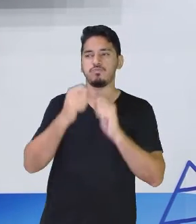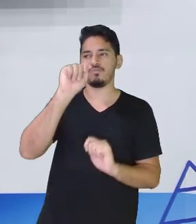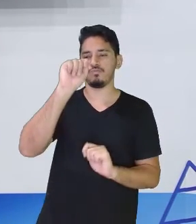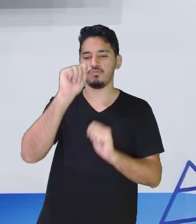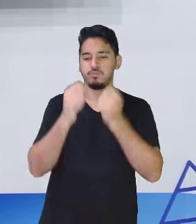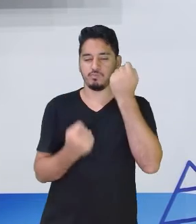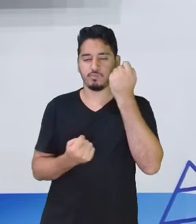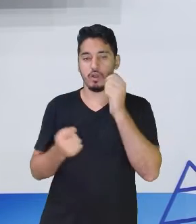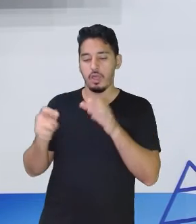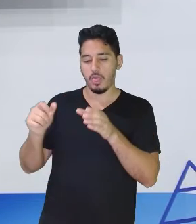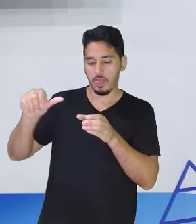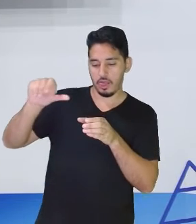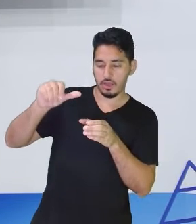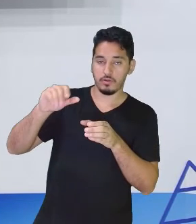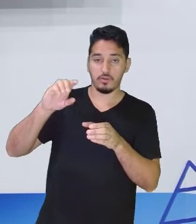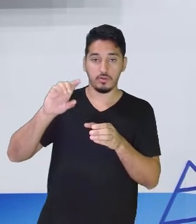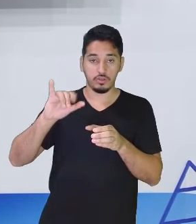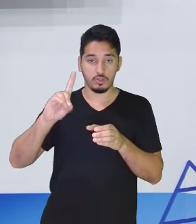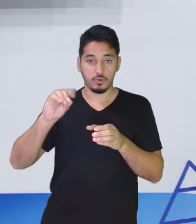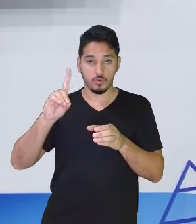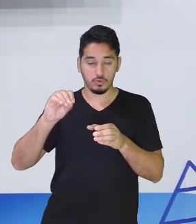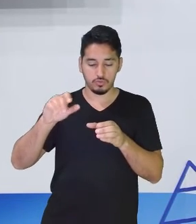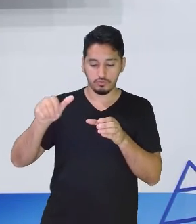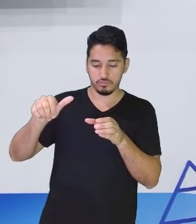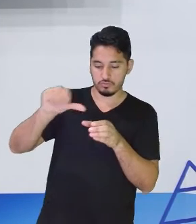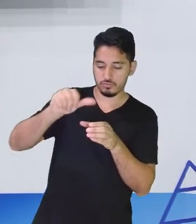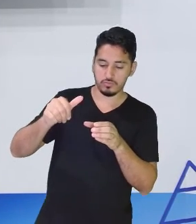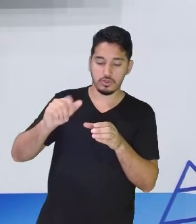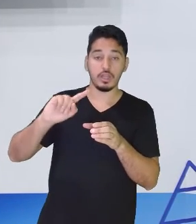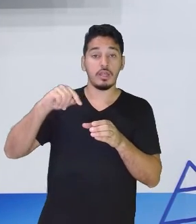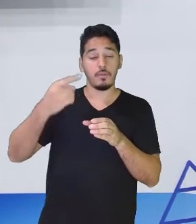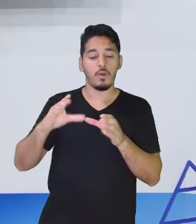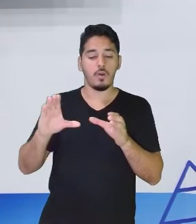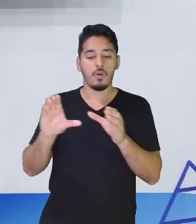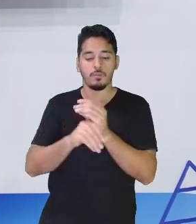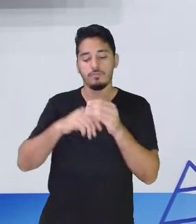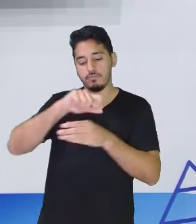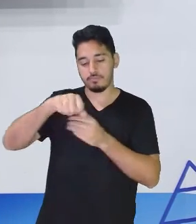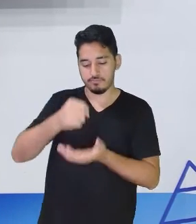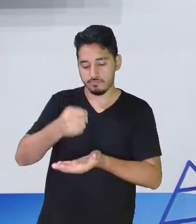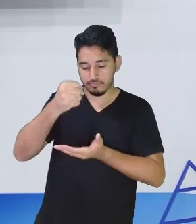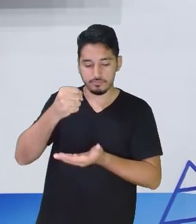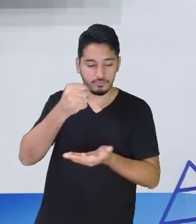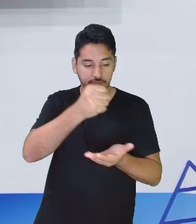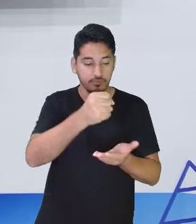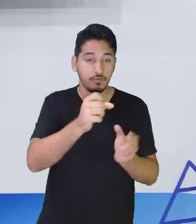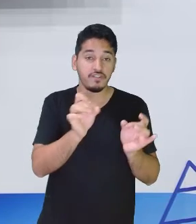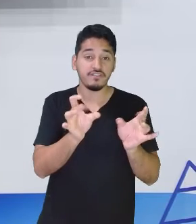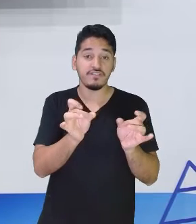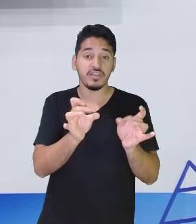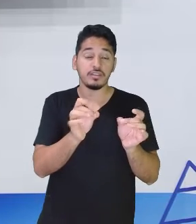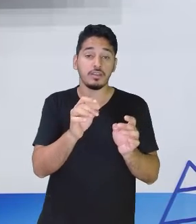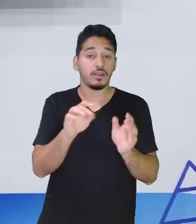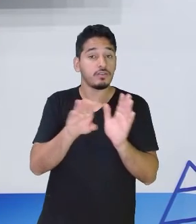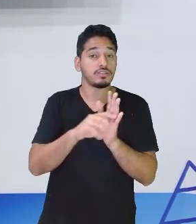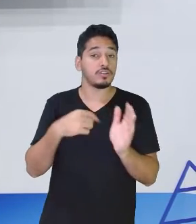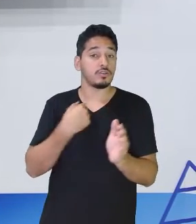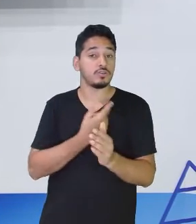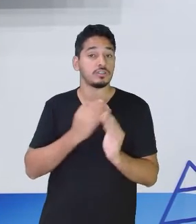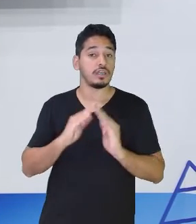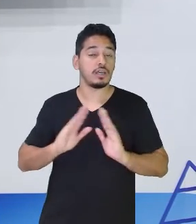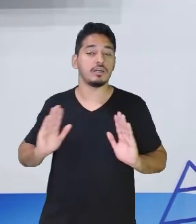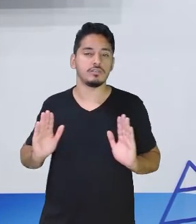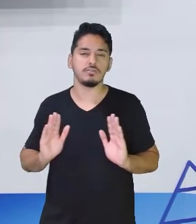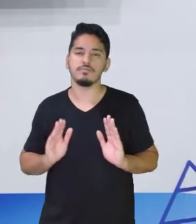recebeu o iodo, agora esse sal vai para o comércio e vai chegar na nossa casa. Então, esse seria o